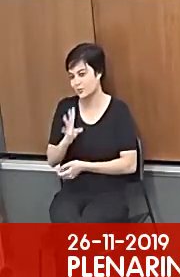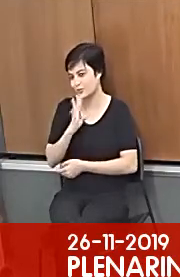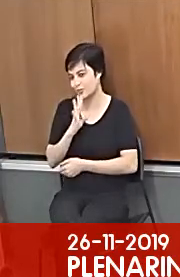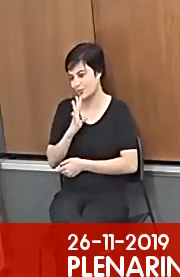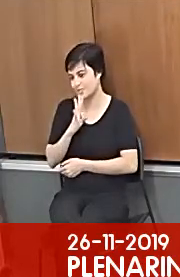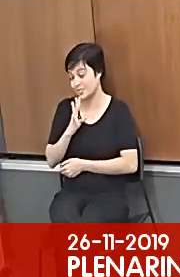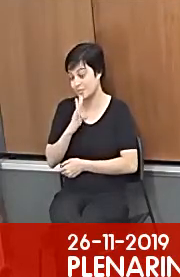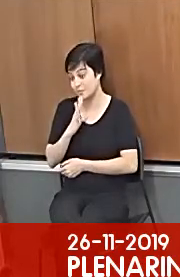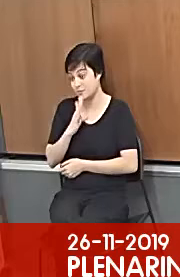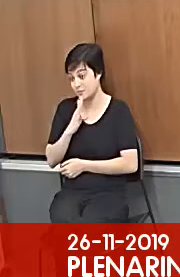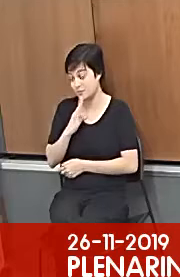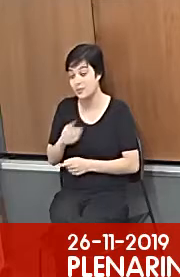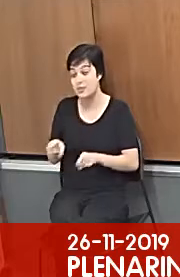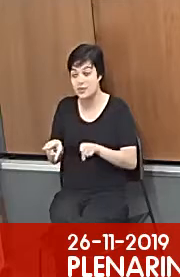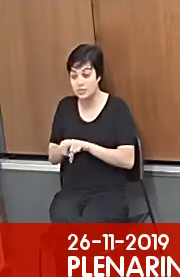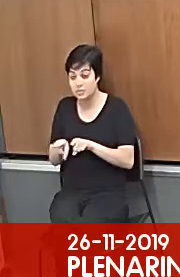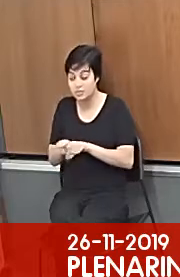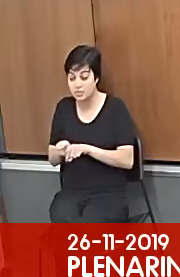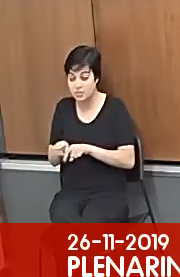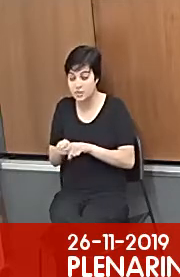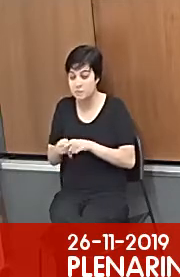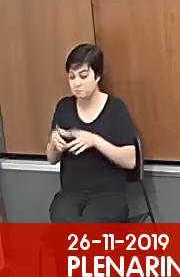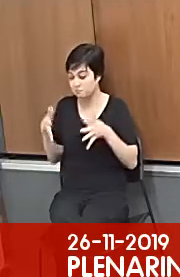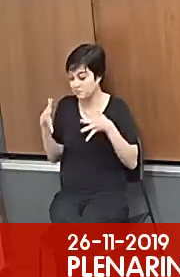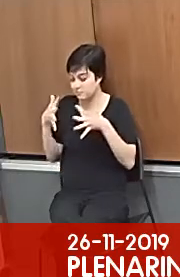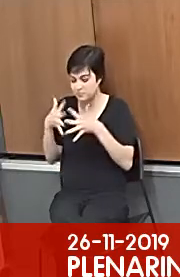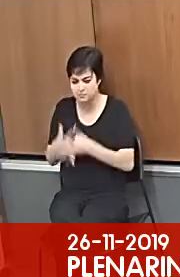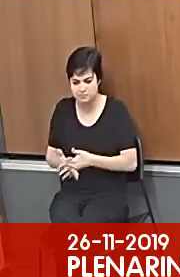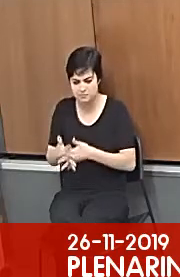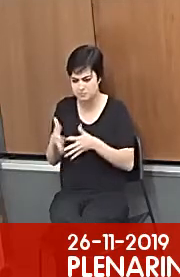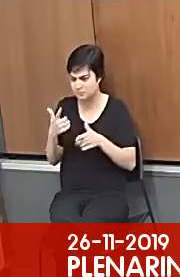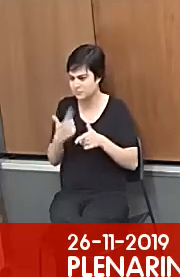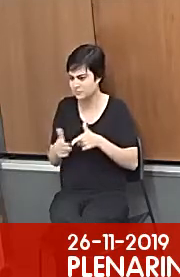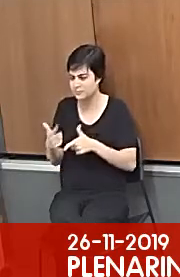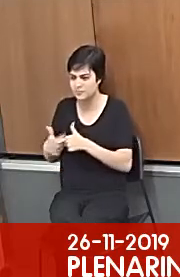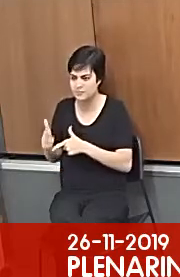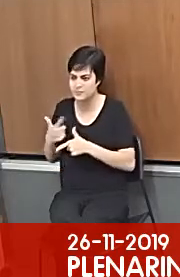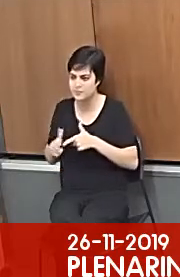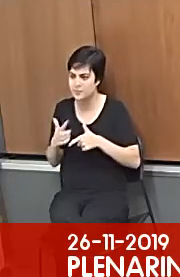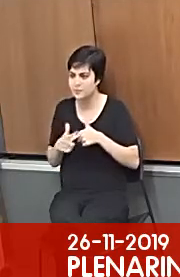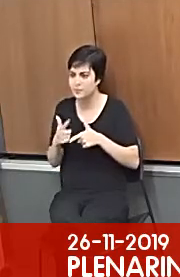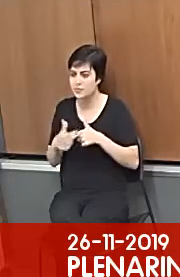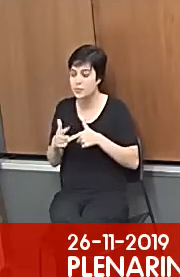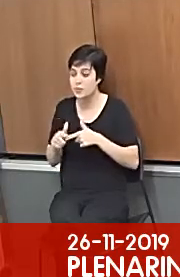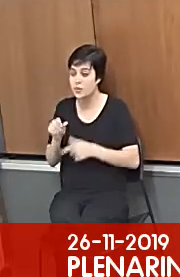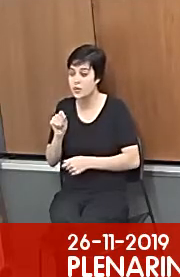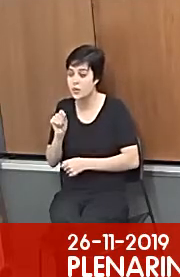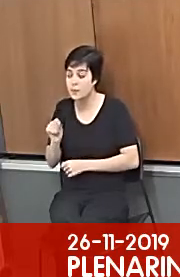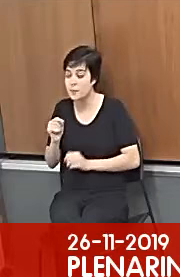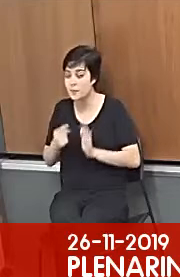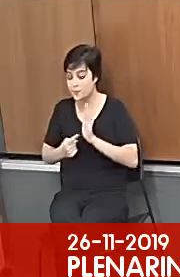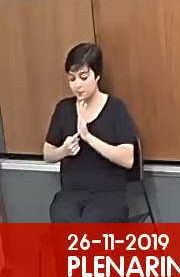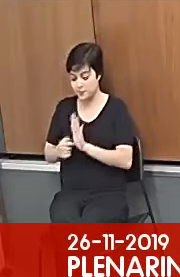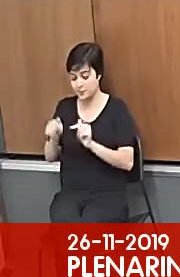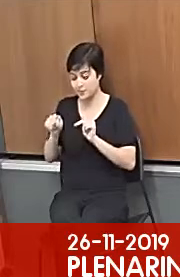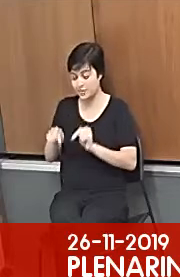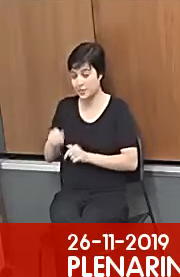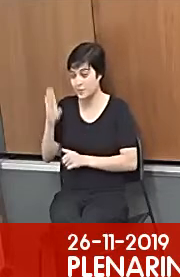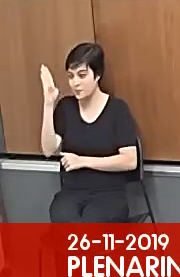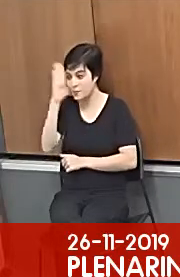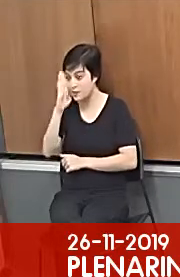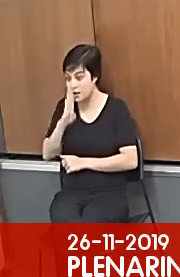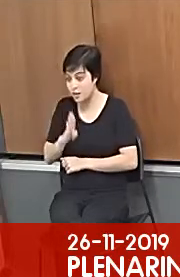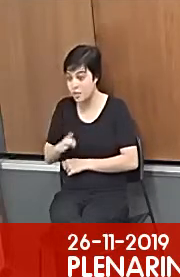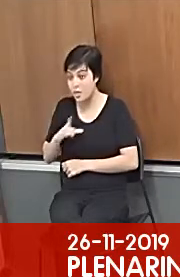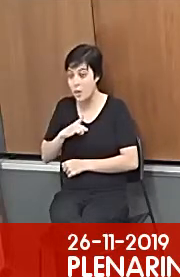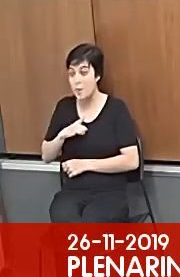e, ao mesmo tempo, os empecilhos e impedimentos de se estabelecer no país, de fato,